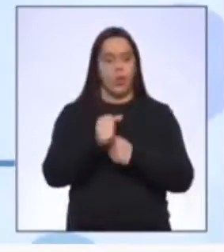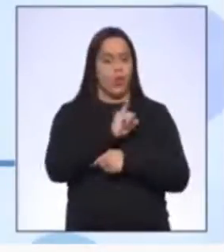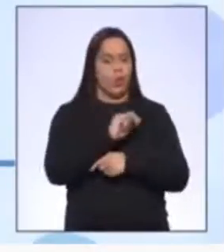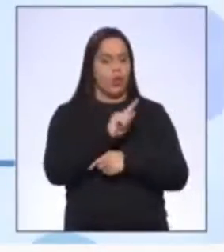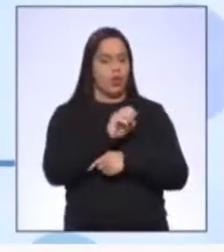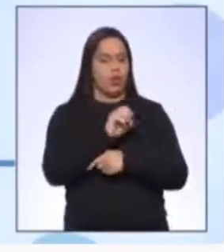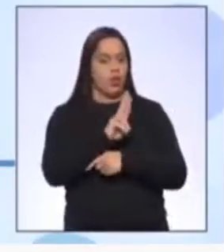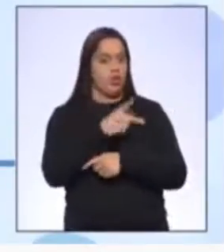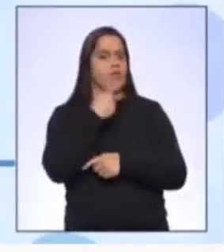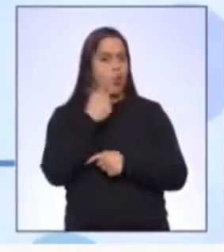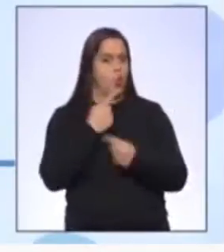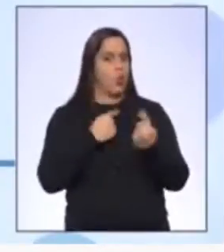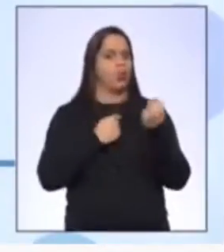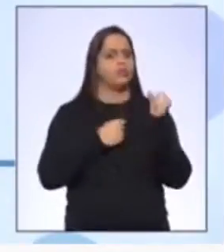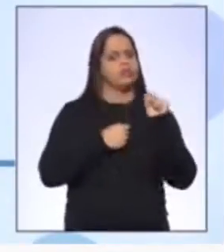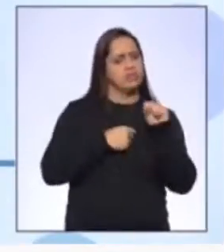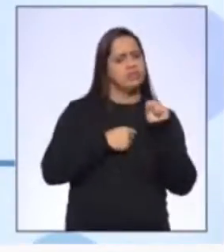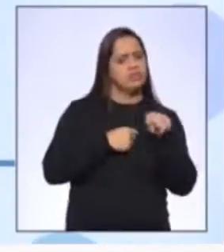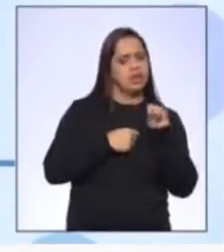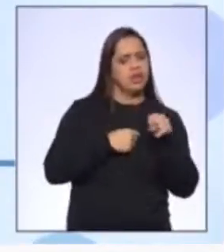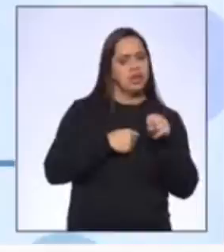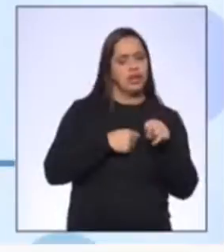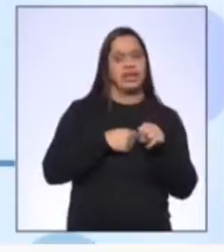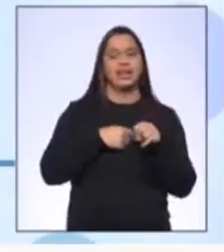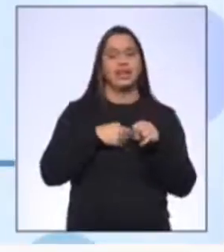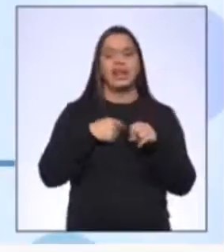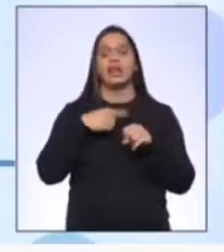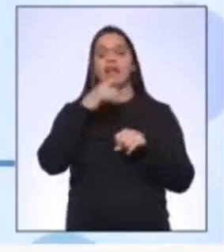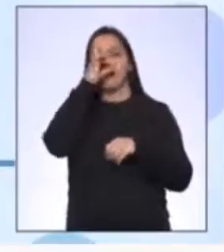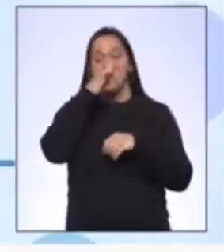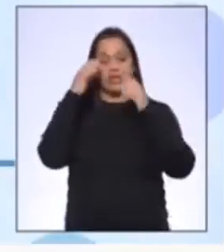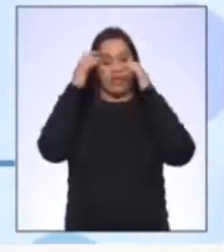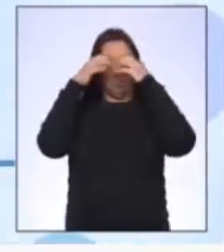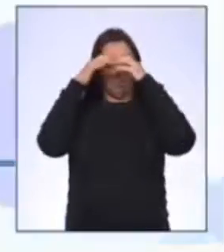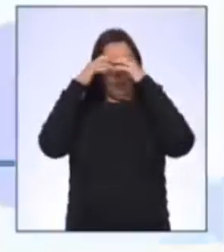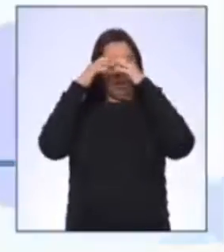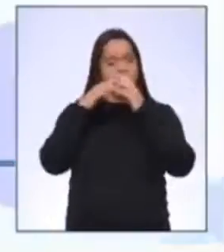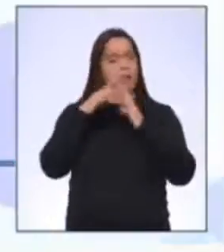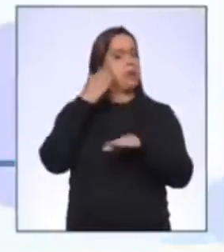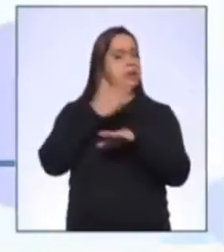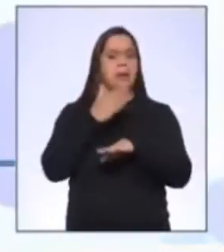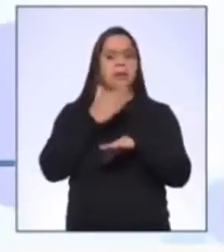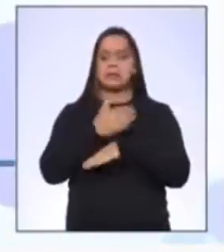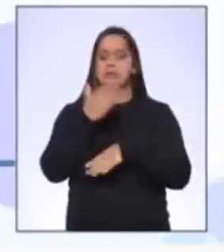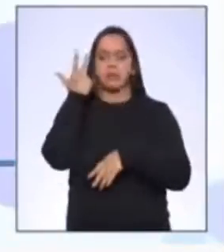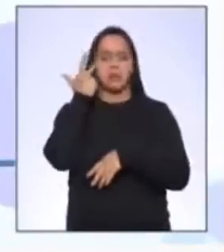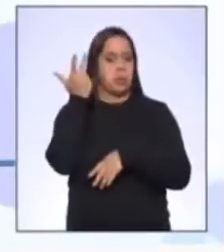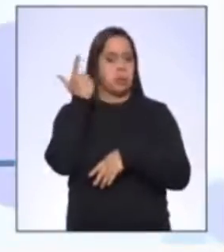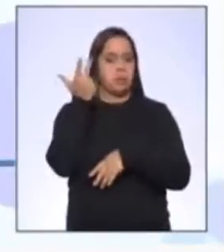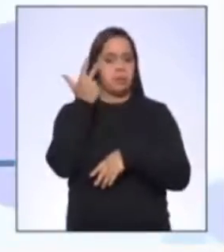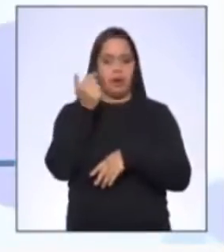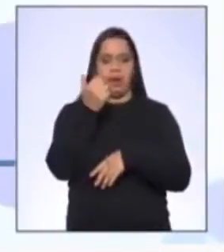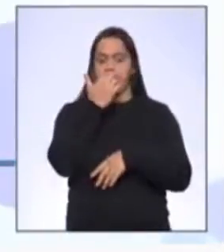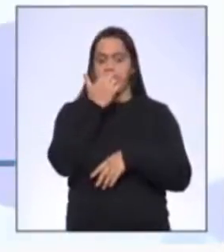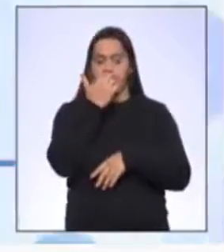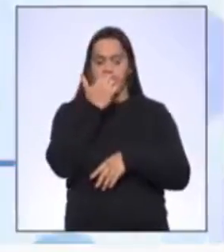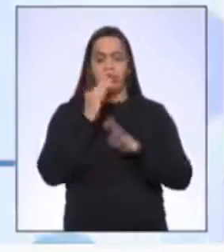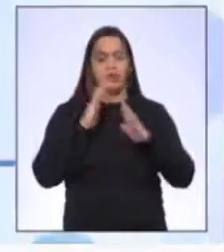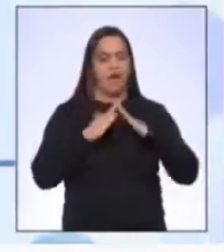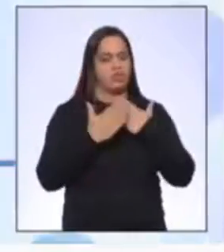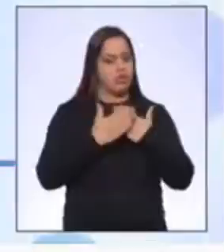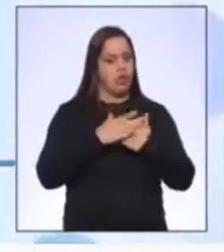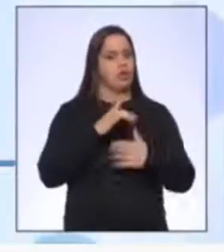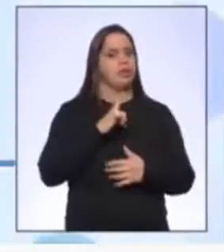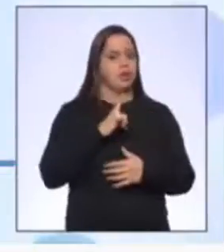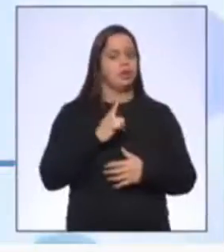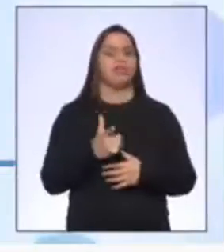sim e ele ele é um deficiente mental e ele participa normalmente exatamente na escola onde eu trabalhava